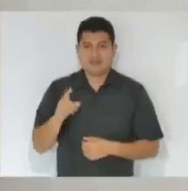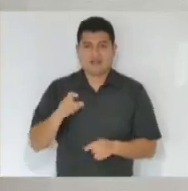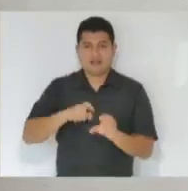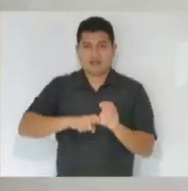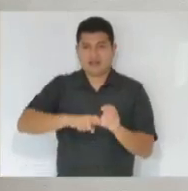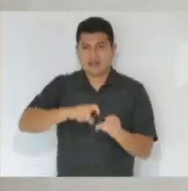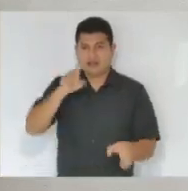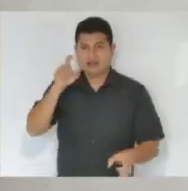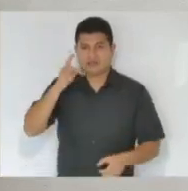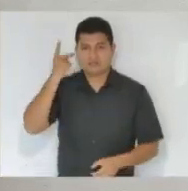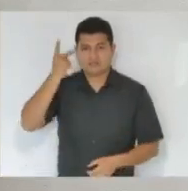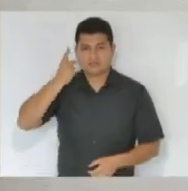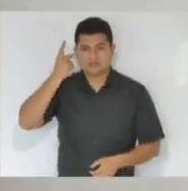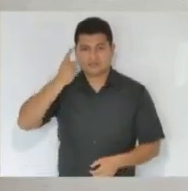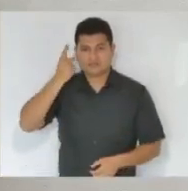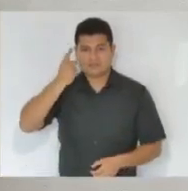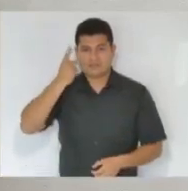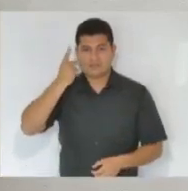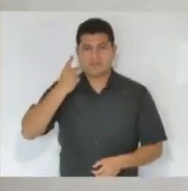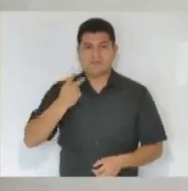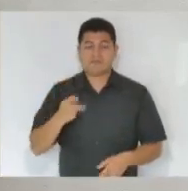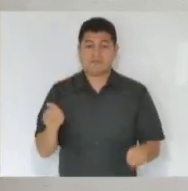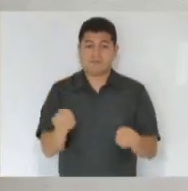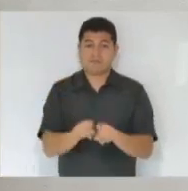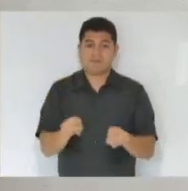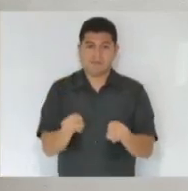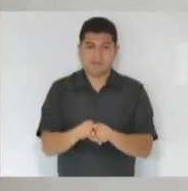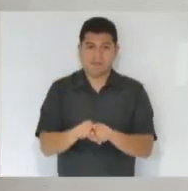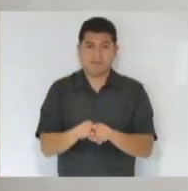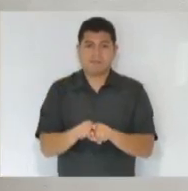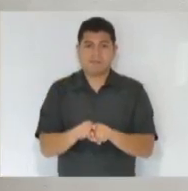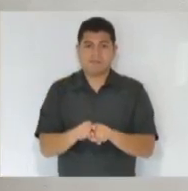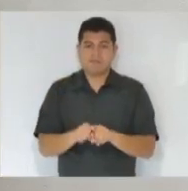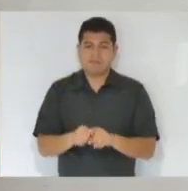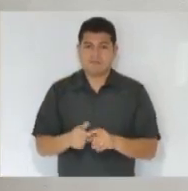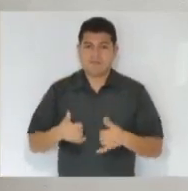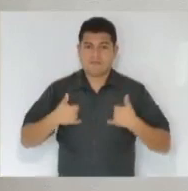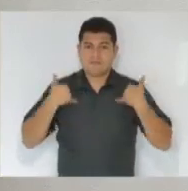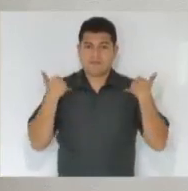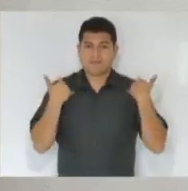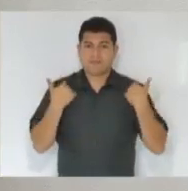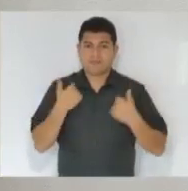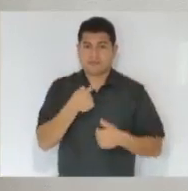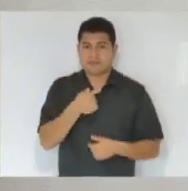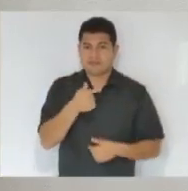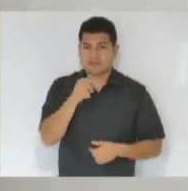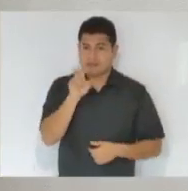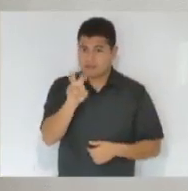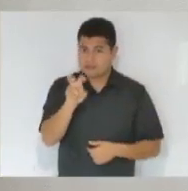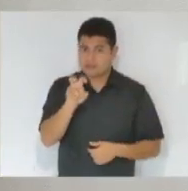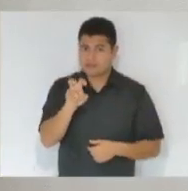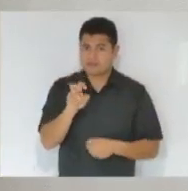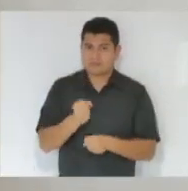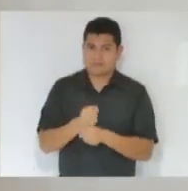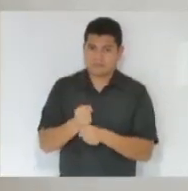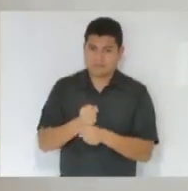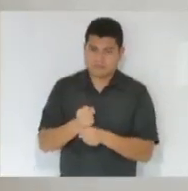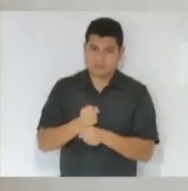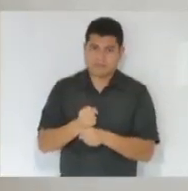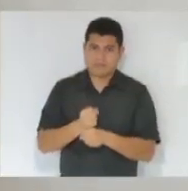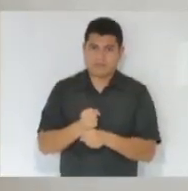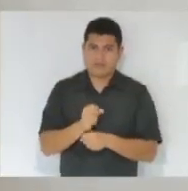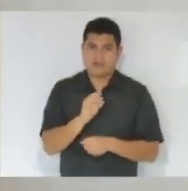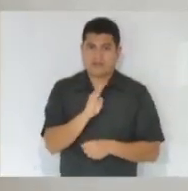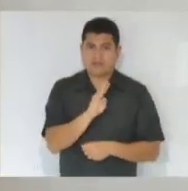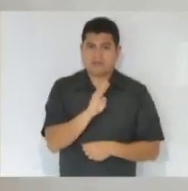emancipação política e também o aniversário de 75 anos da